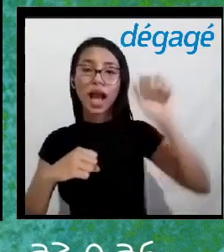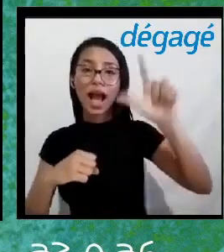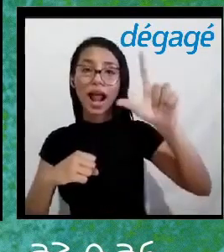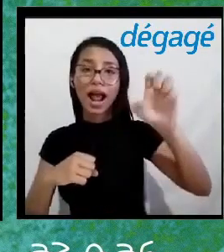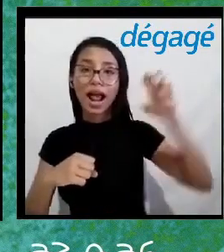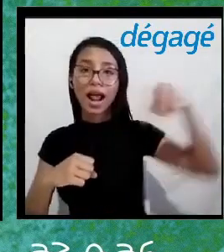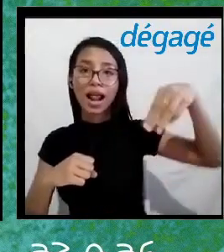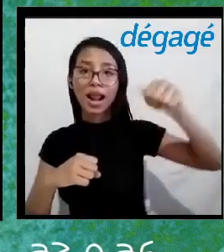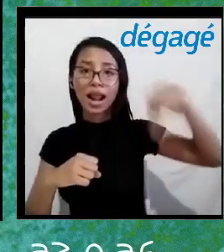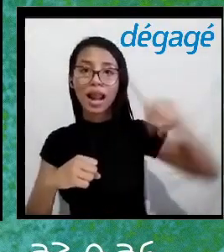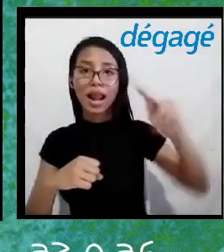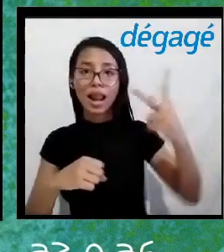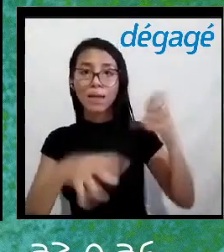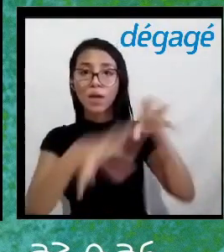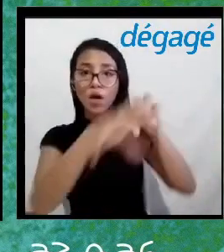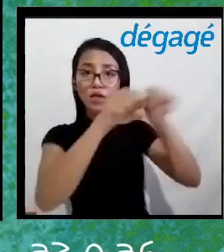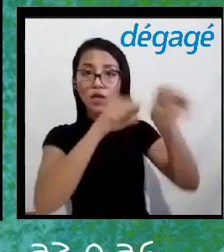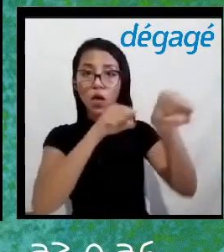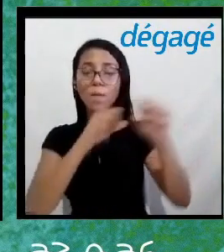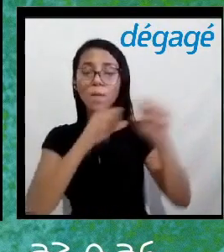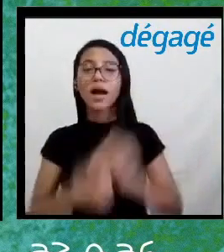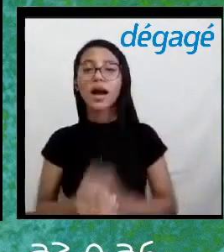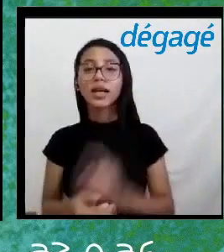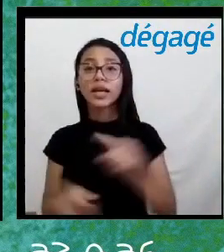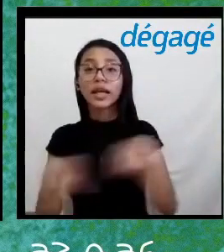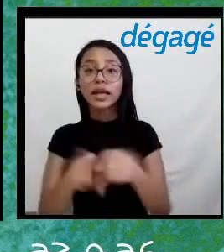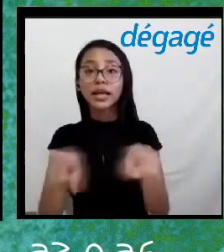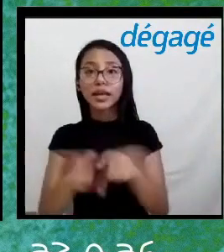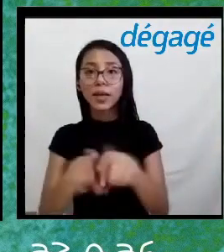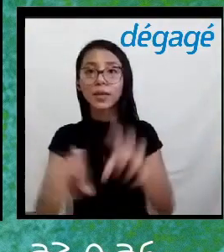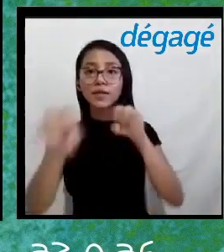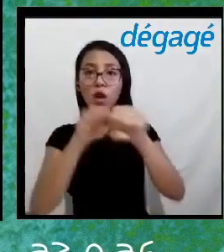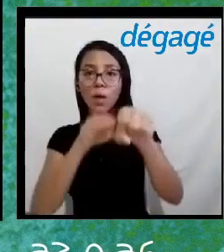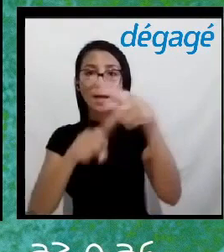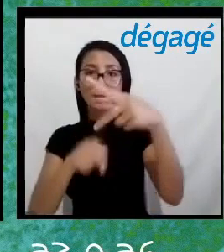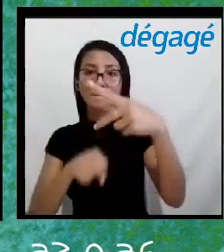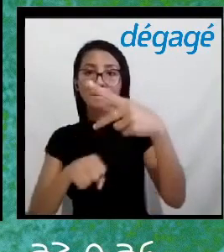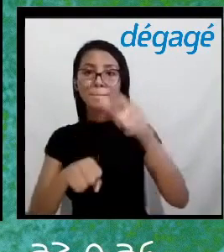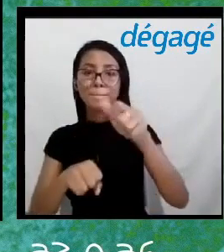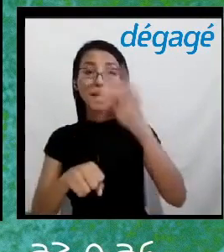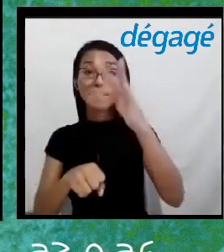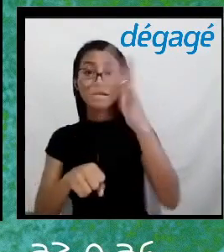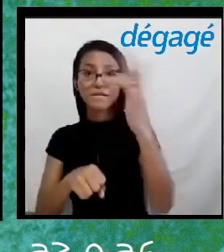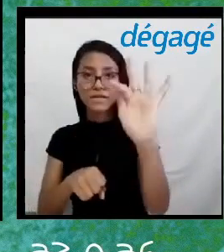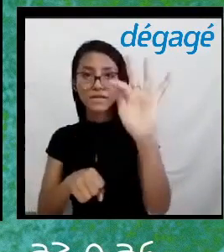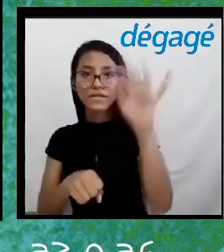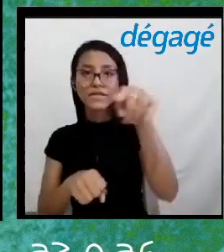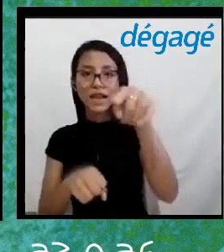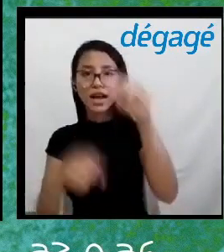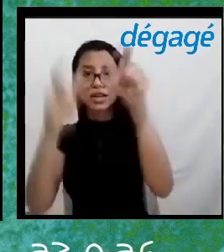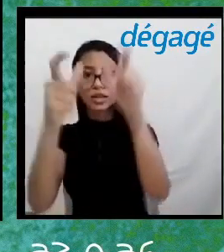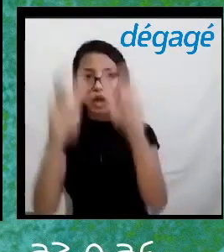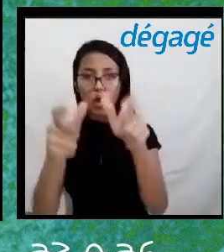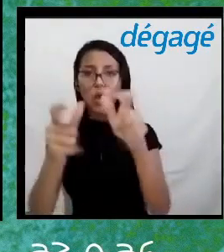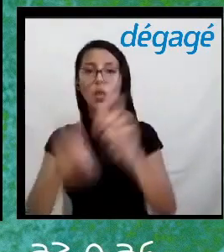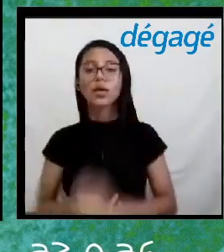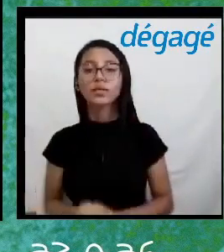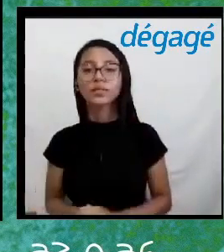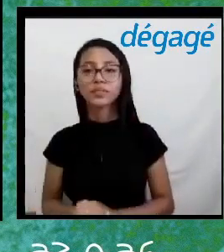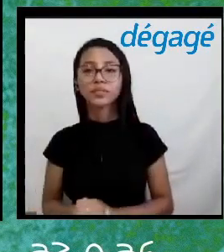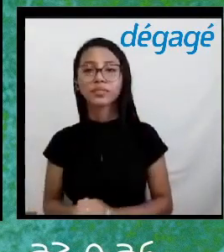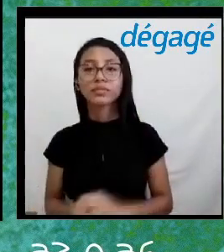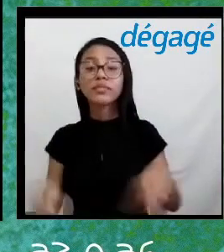na Universidade 8, Paris, é mestre em filosofia na Universidade Federal do Rio de Janeiro e também graduado em